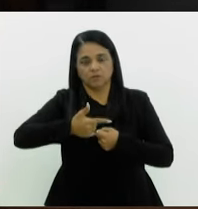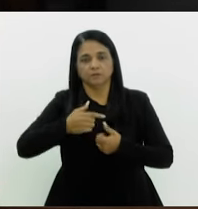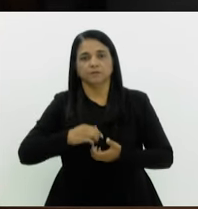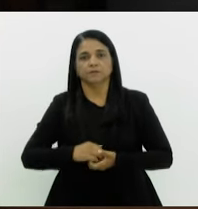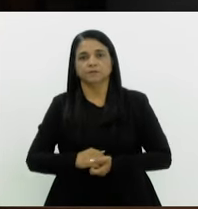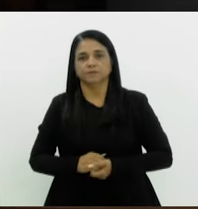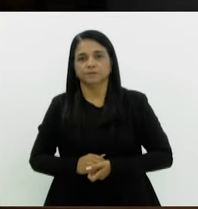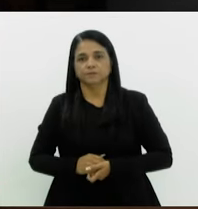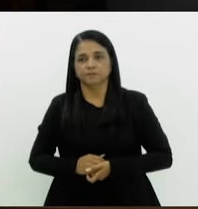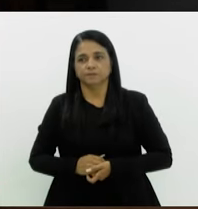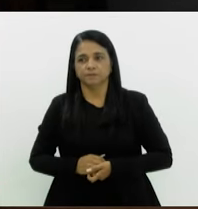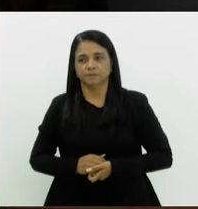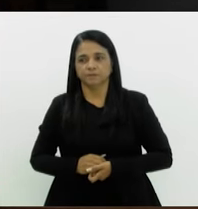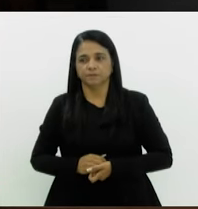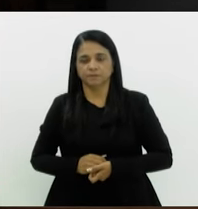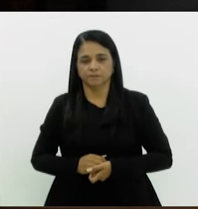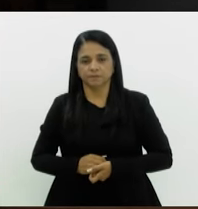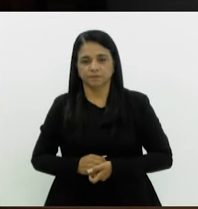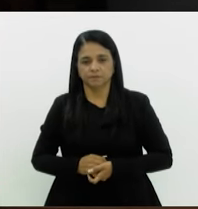segunda.